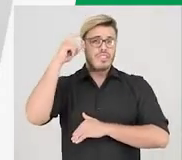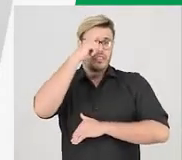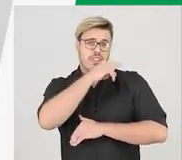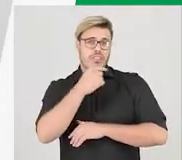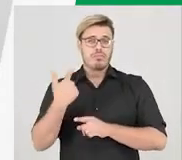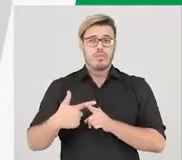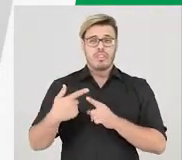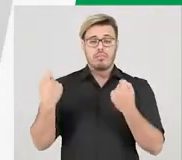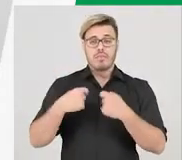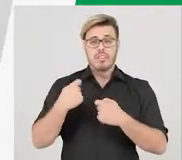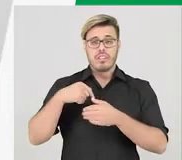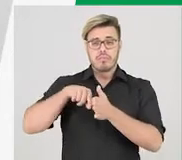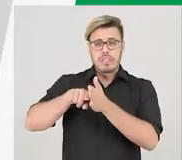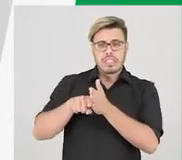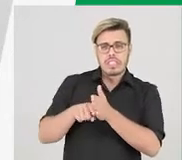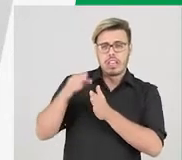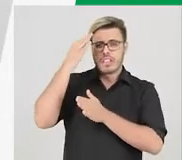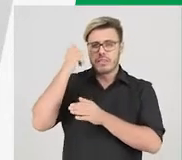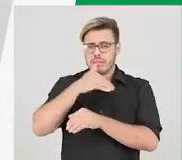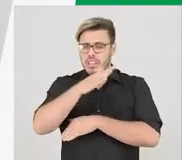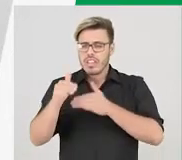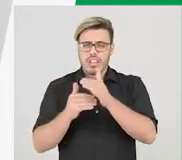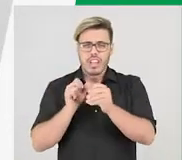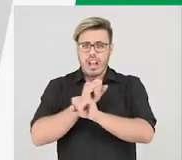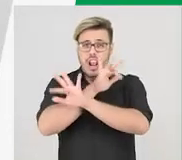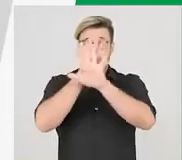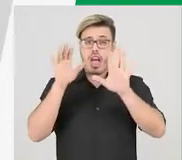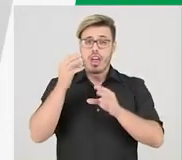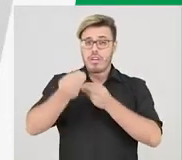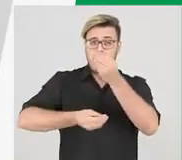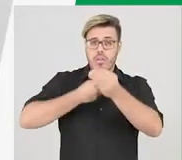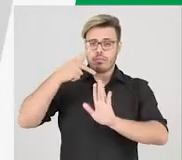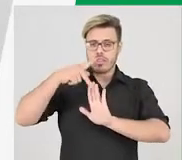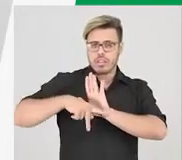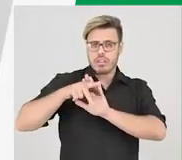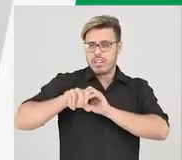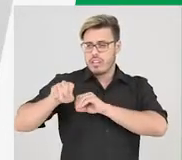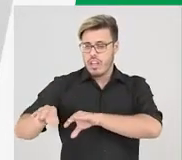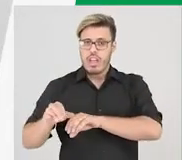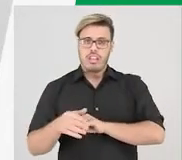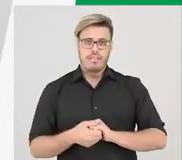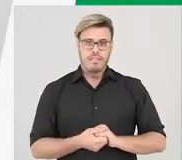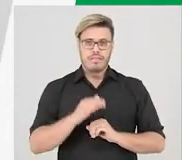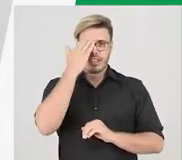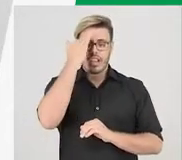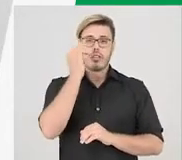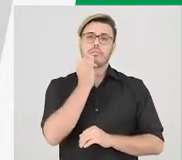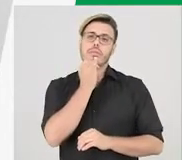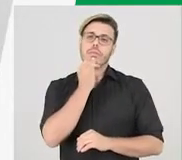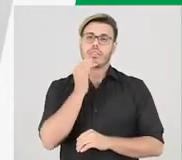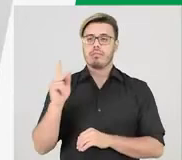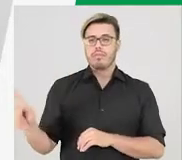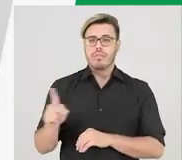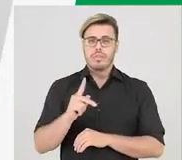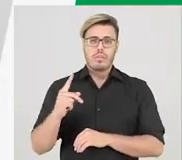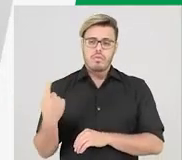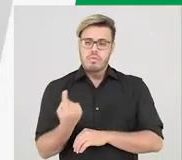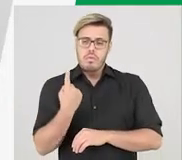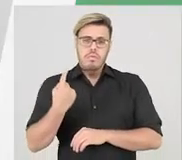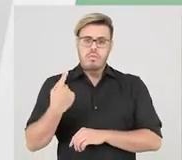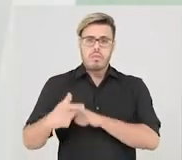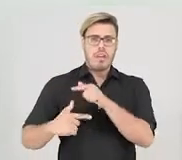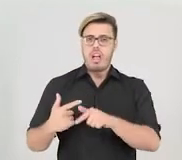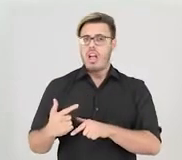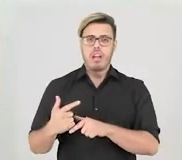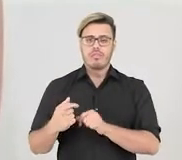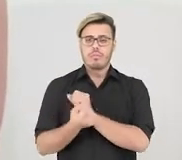organizar adequadamente o trabalho pedagógico. Professores não devem trabalhar sozinhos, mas em equipe. Aqui,